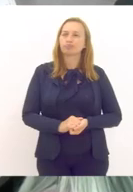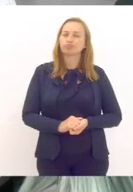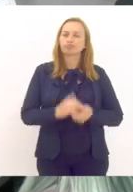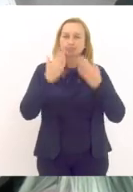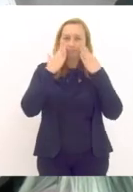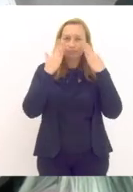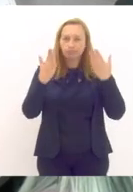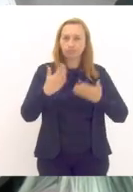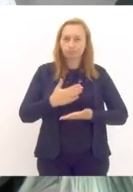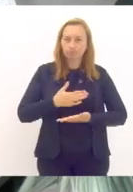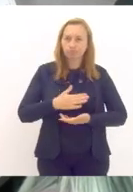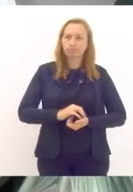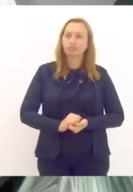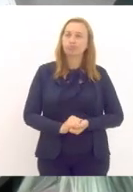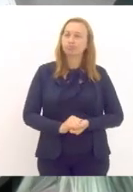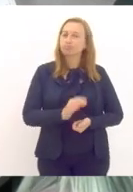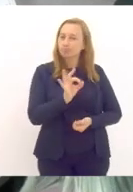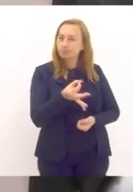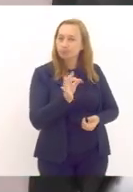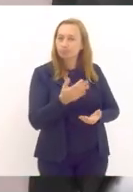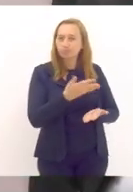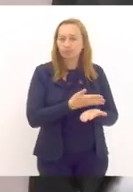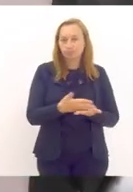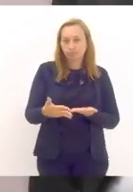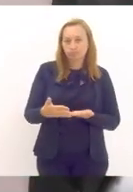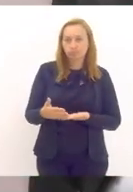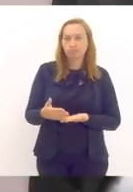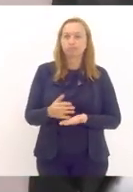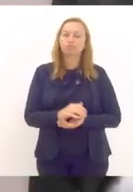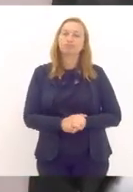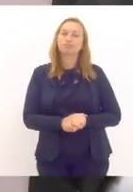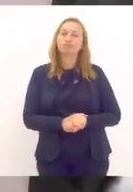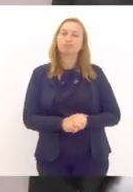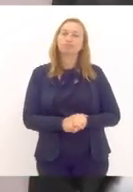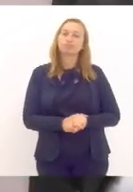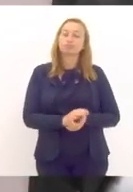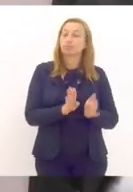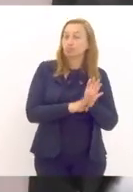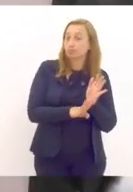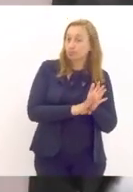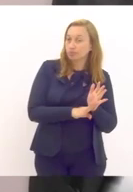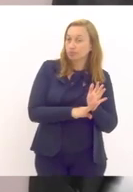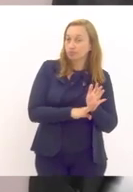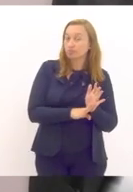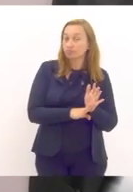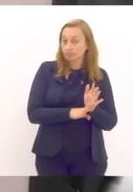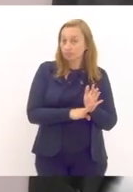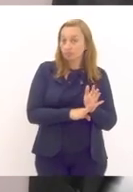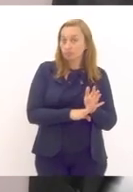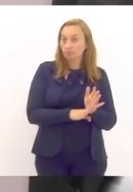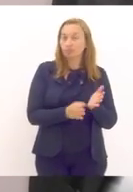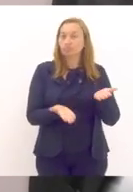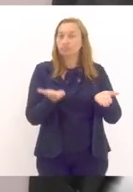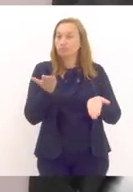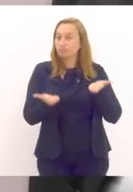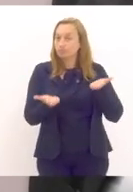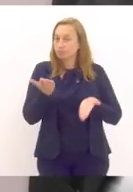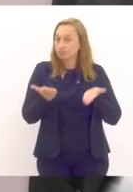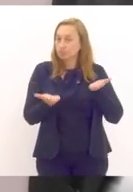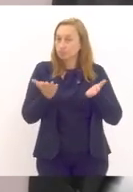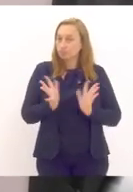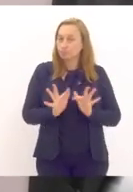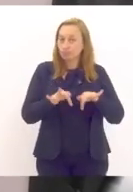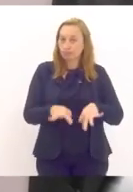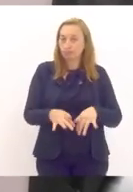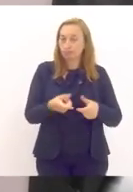apresentação, eu obviamente inicio falando das receitas, depois vou falar das despesas, falo do equilíbrio e fecho com